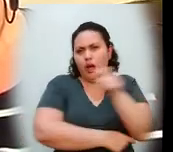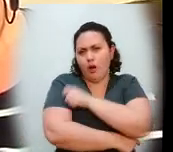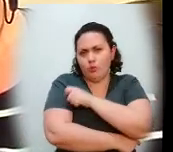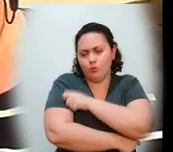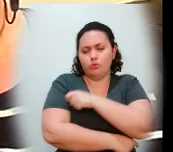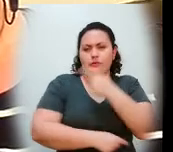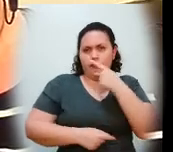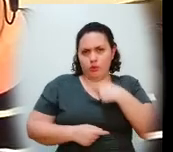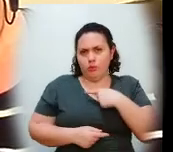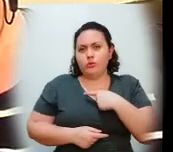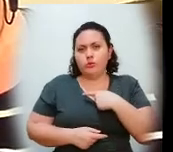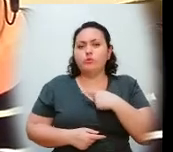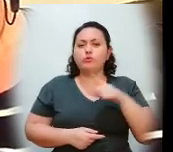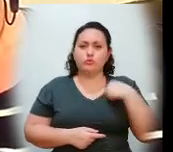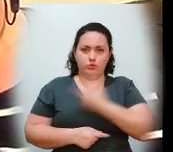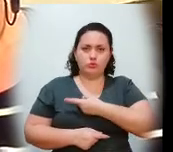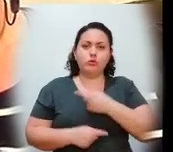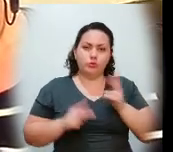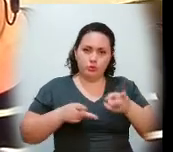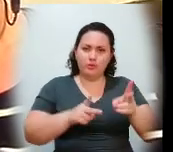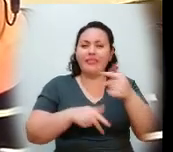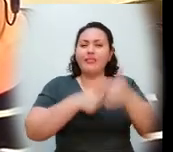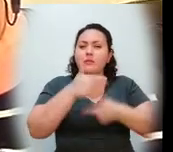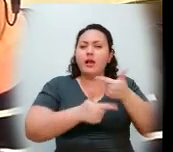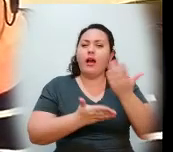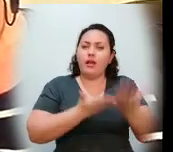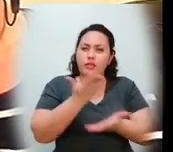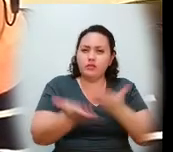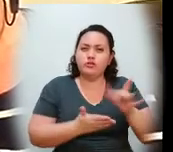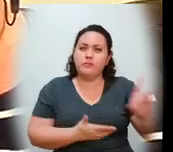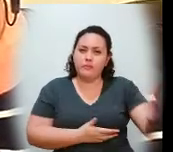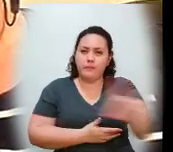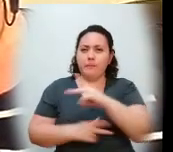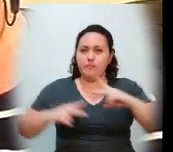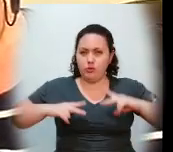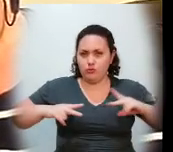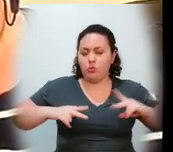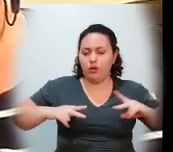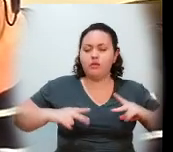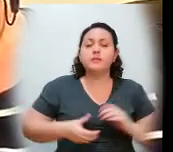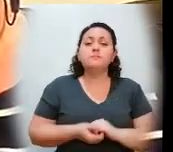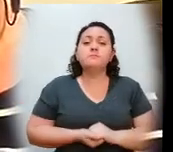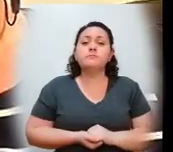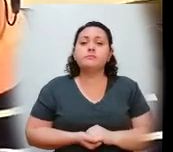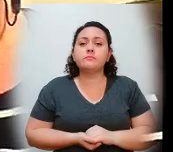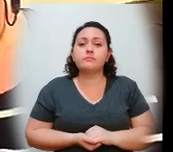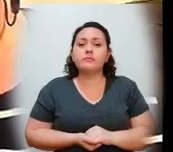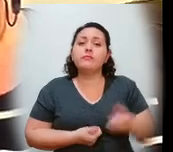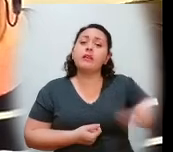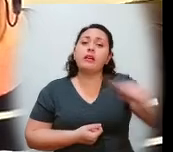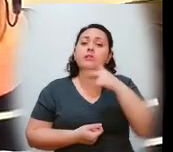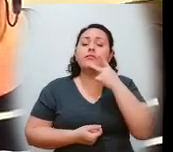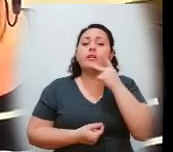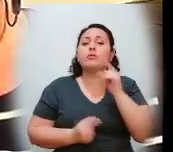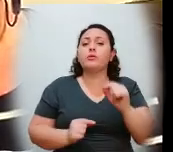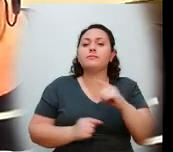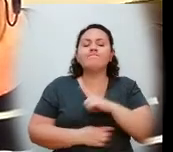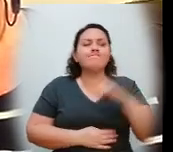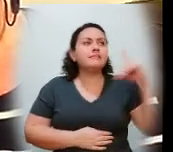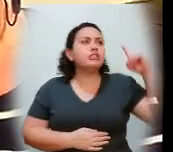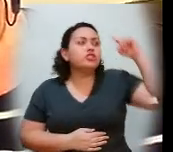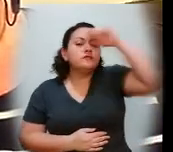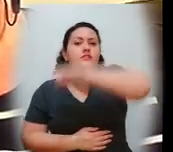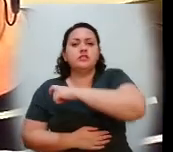gente segue, né, trabalhando, né, individualmente, como tá difícil de lidar